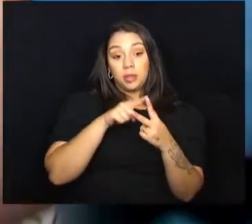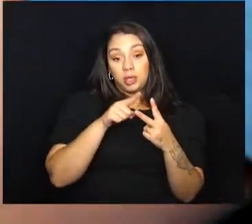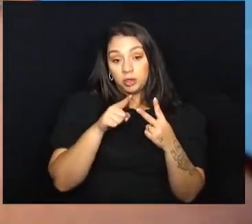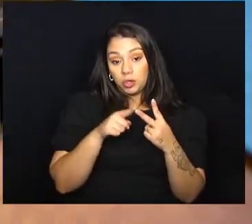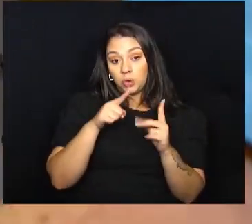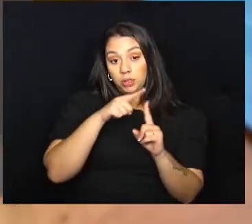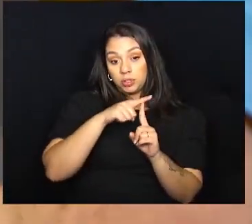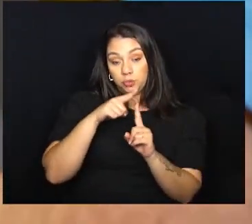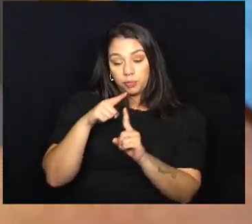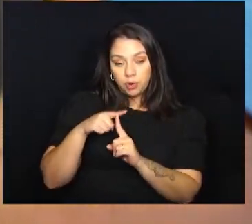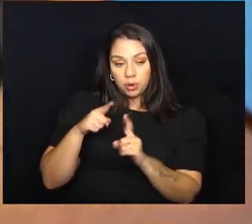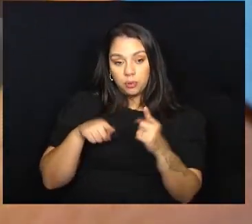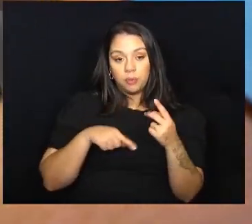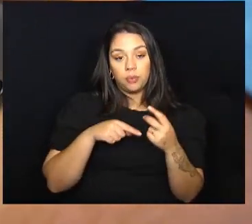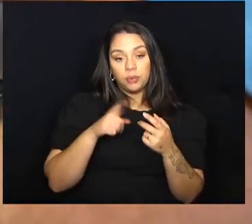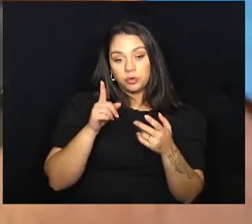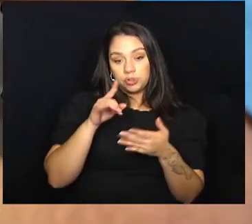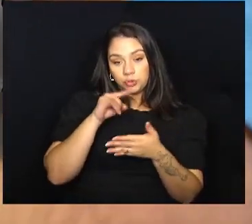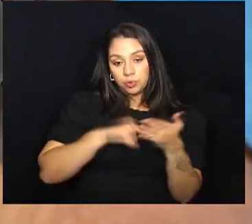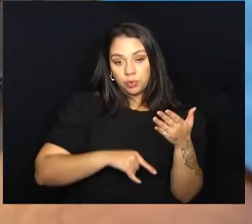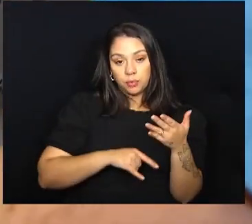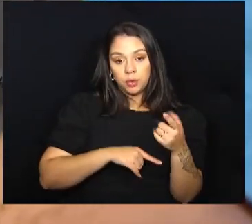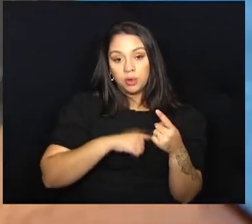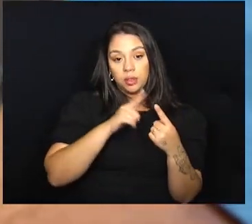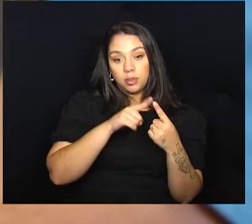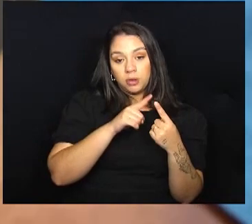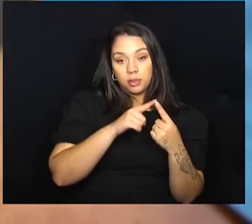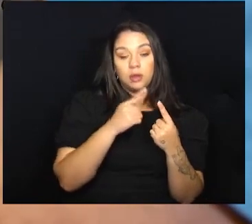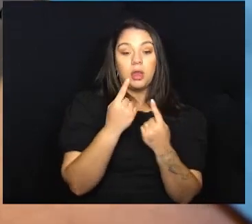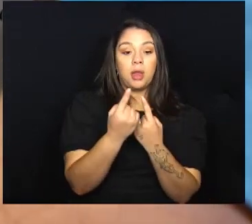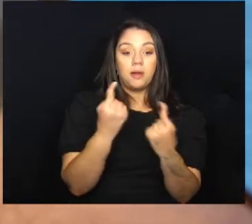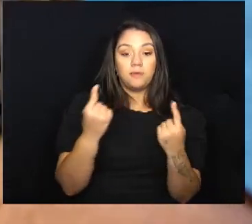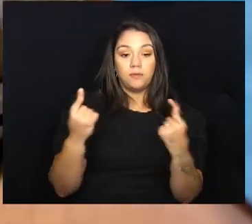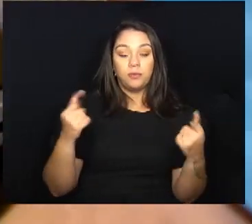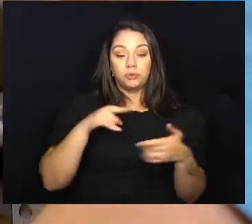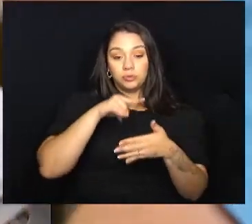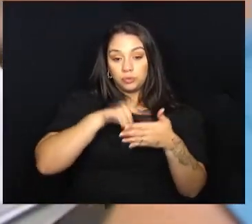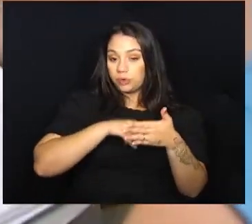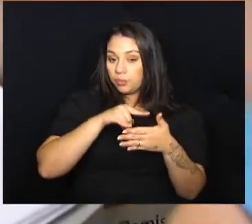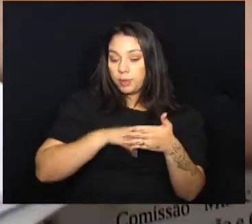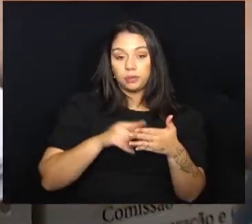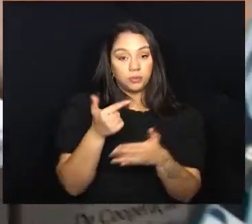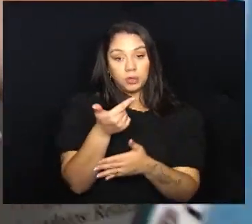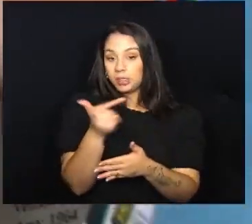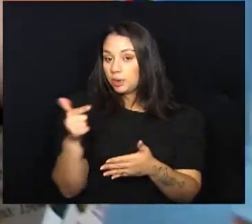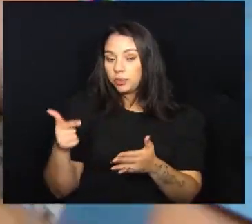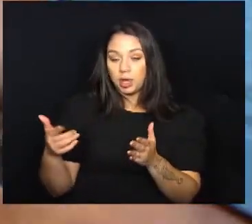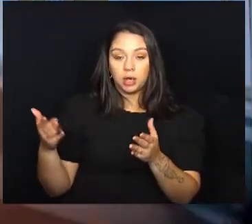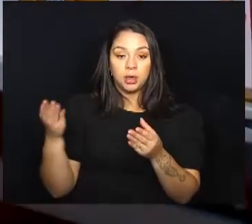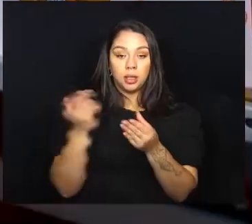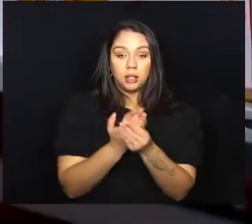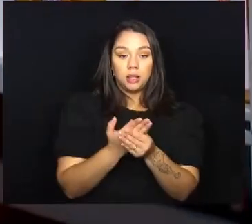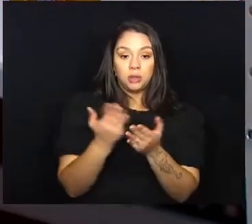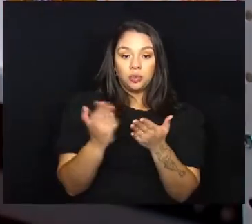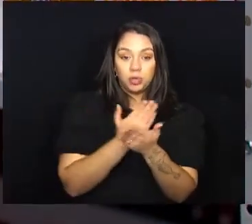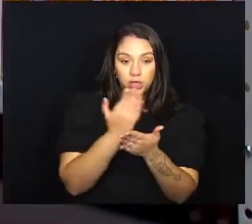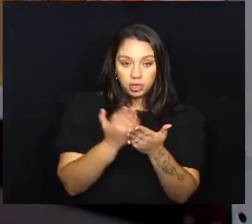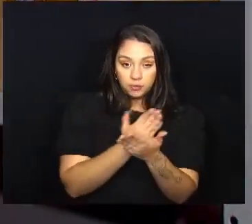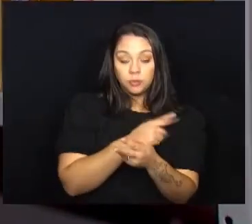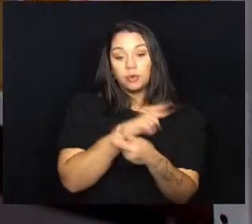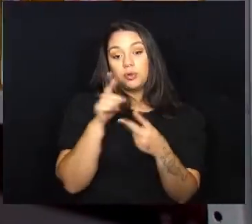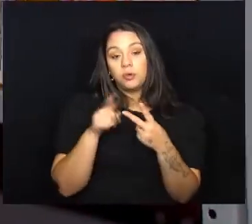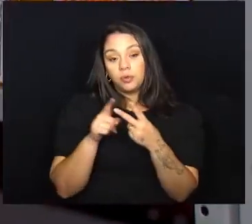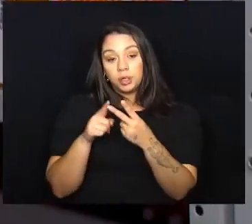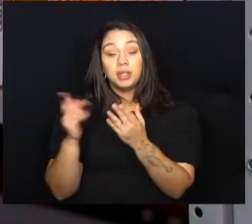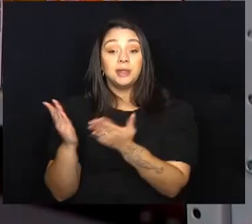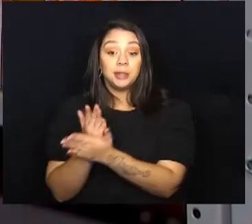de documentos aqui. Nós tratamos os documentos avulsos, que são os documentos que não compõem livros, e os nossos livros de registro. Os